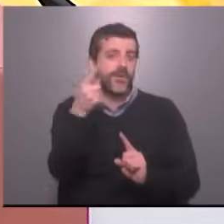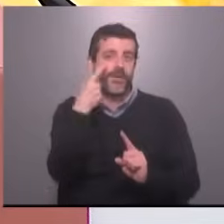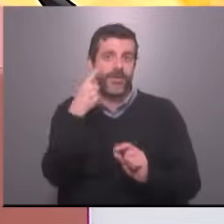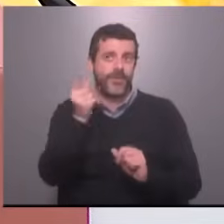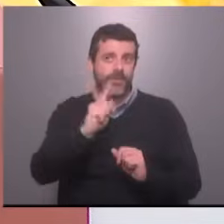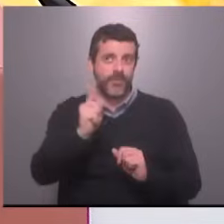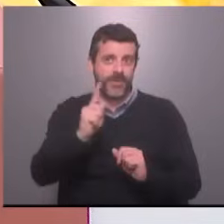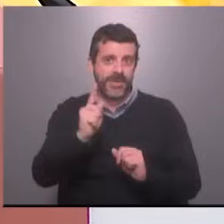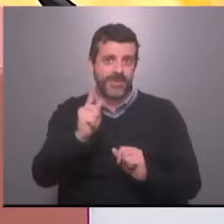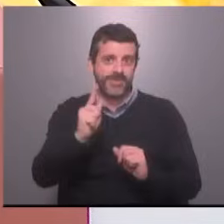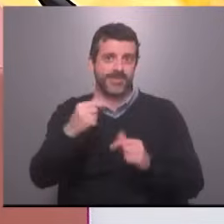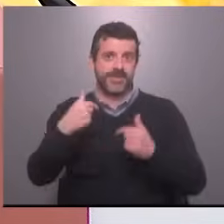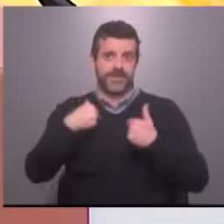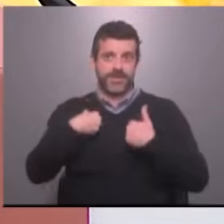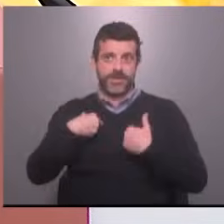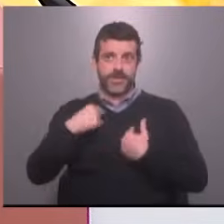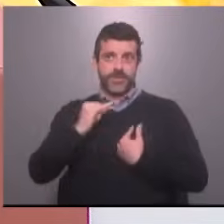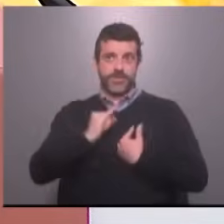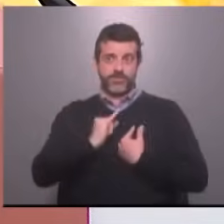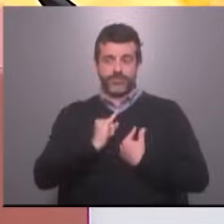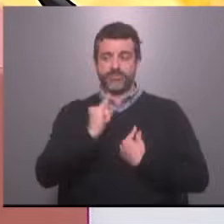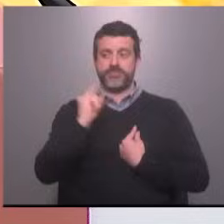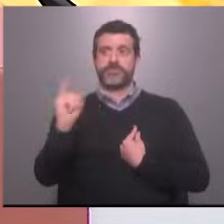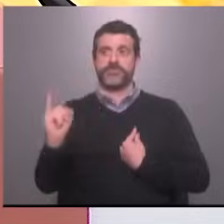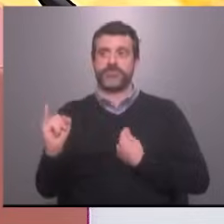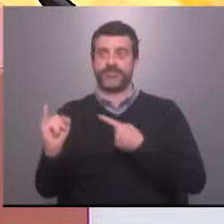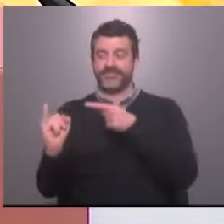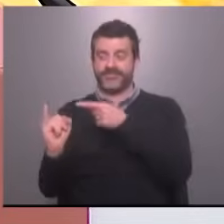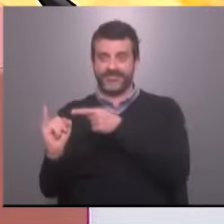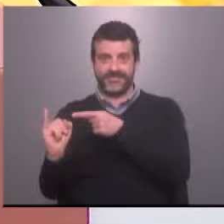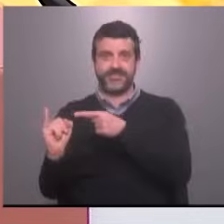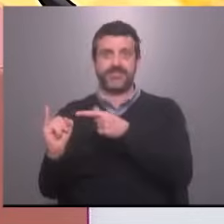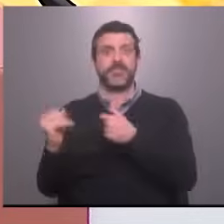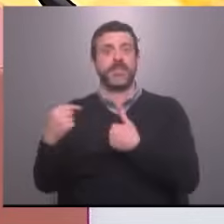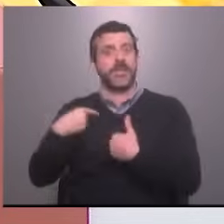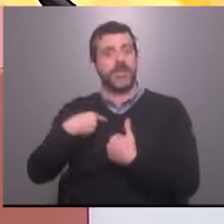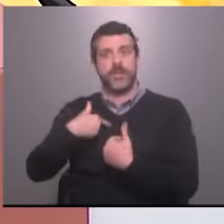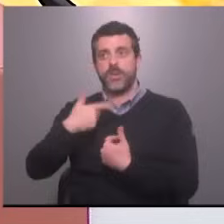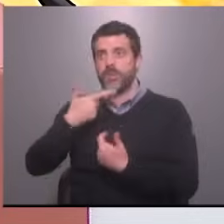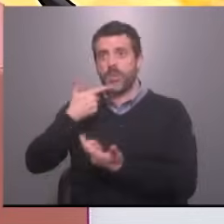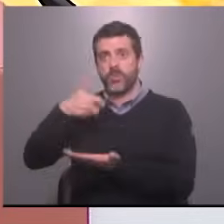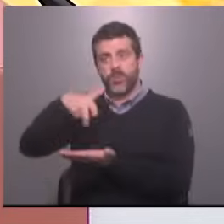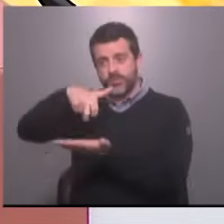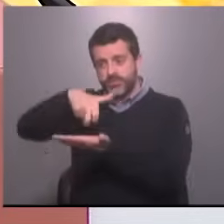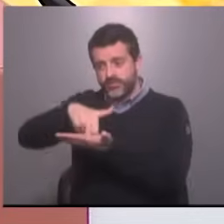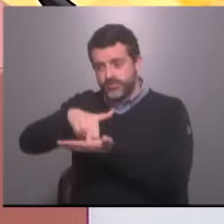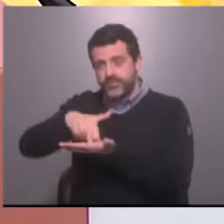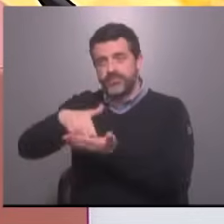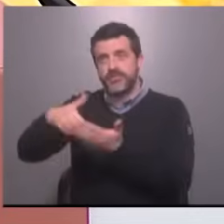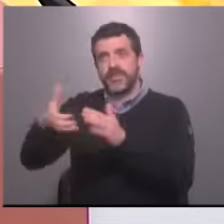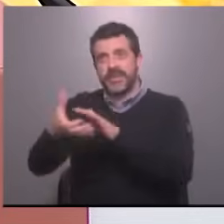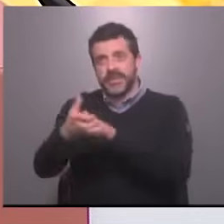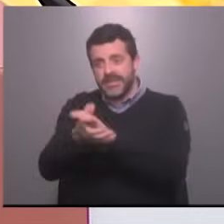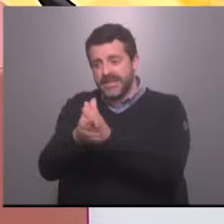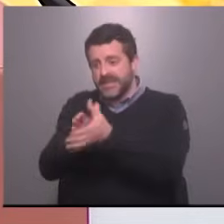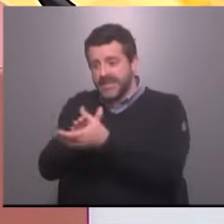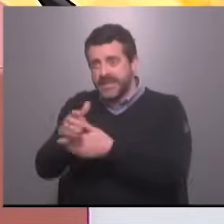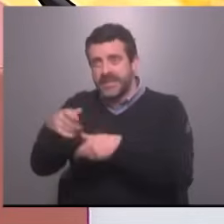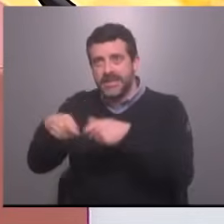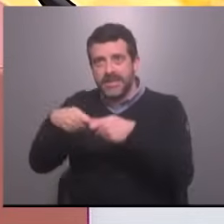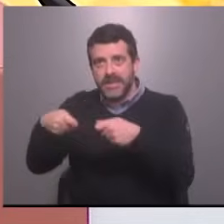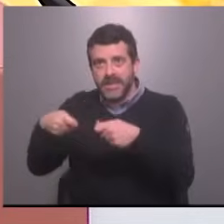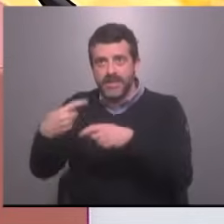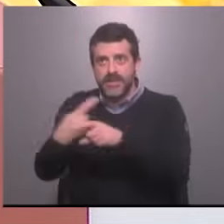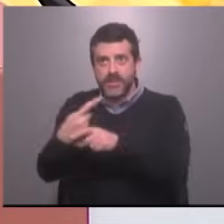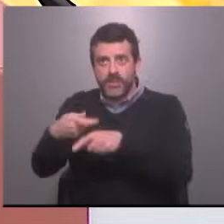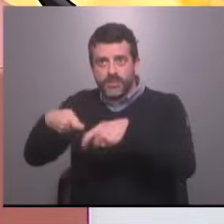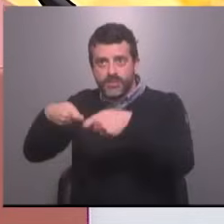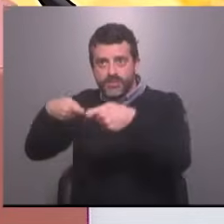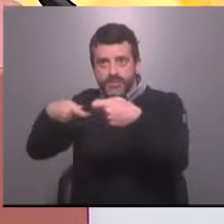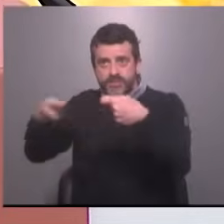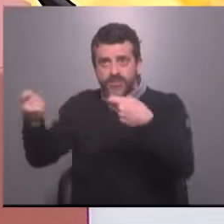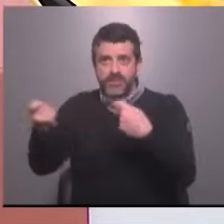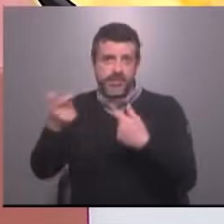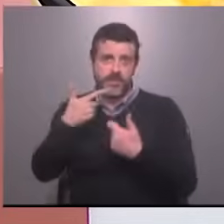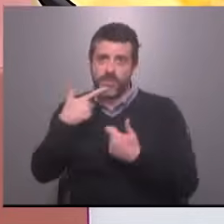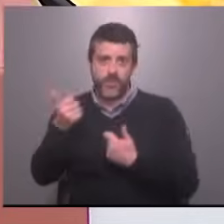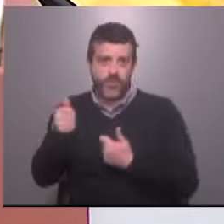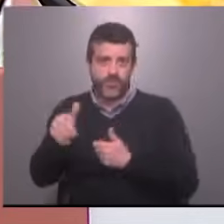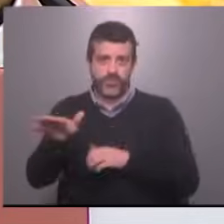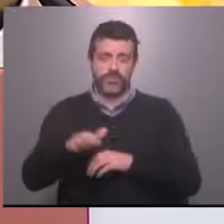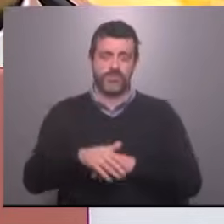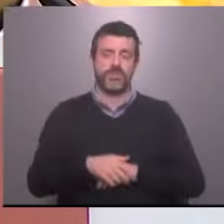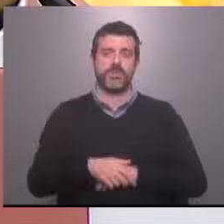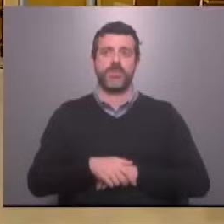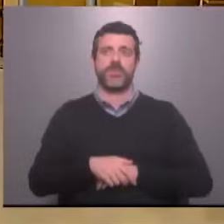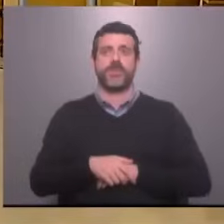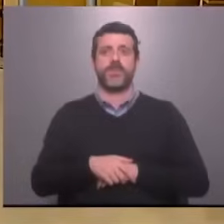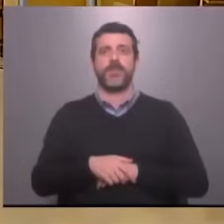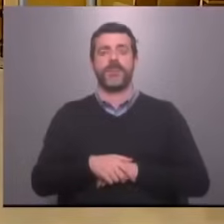uno que no conocéis, el que viene detrás de mí y al que no soy digno de desatar la correa de la